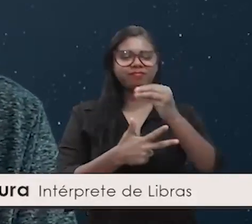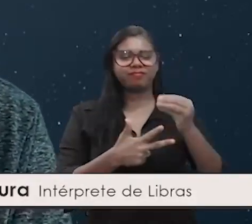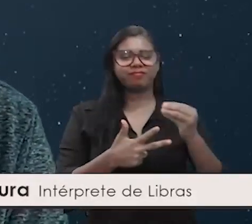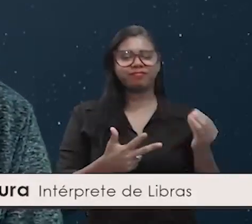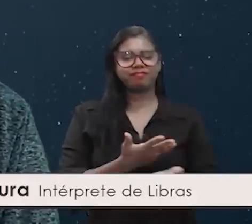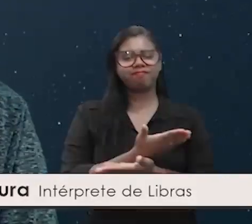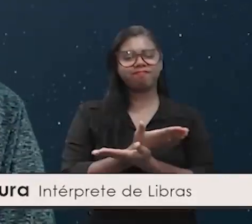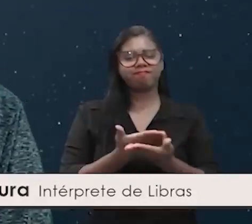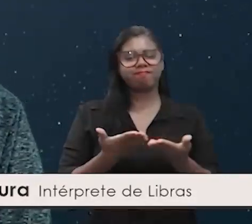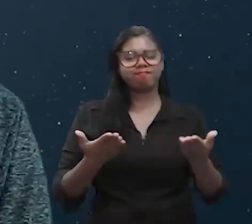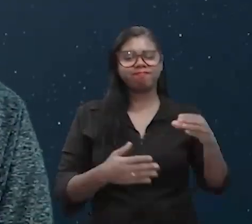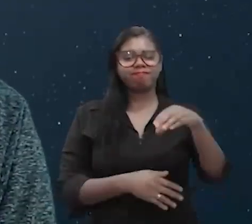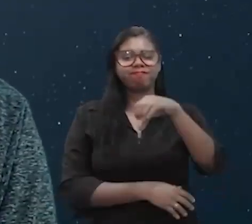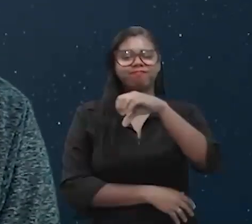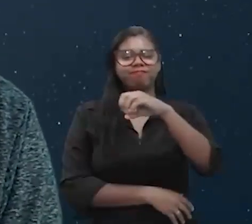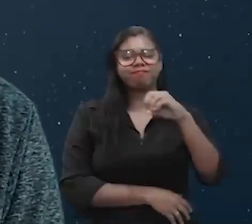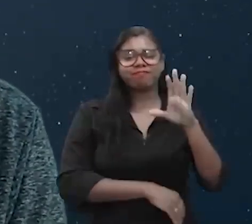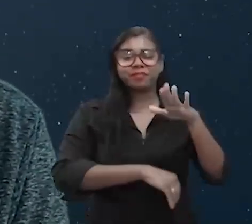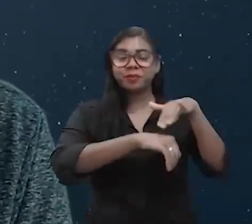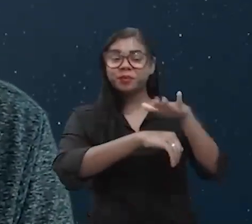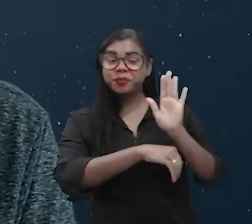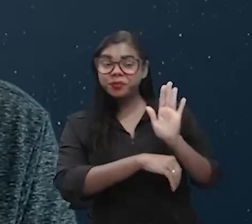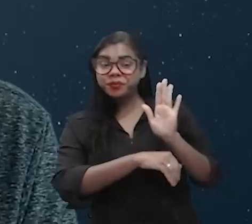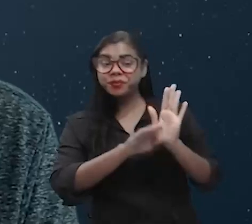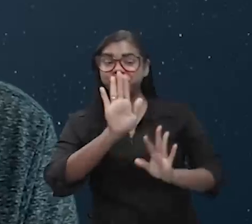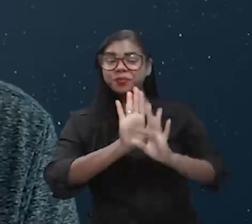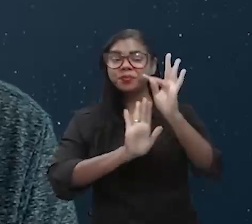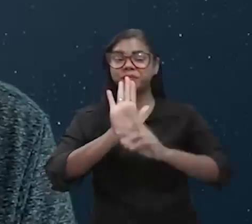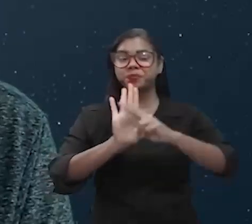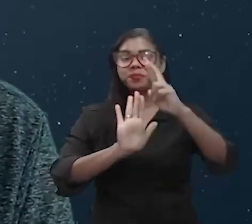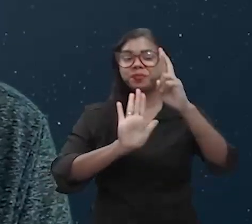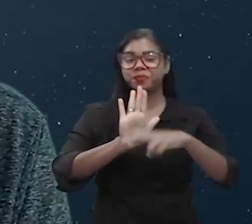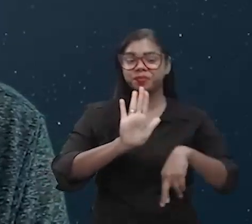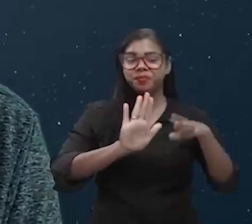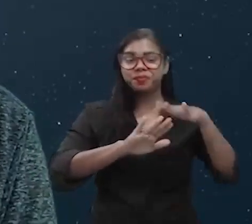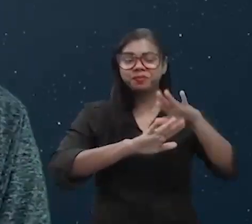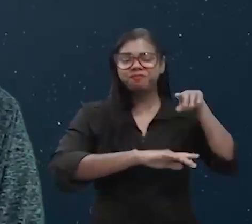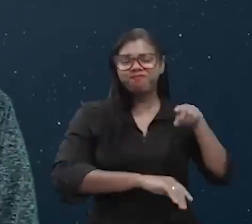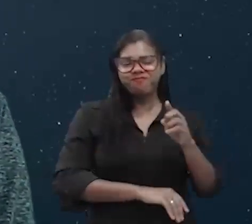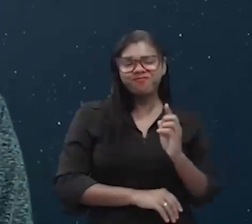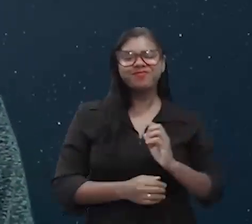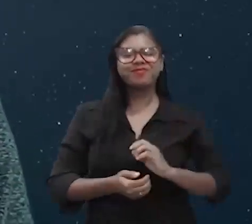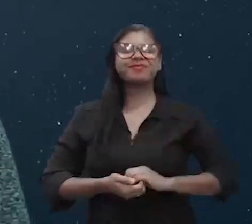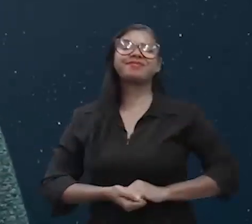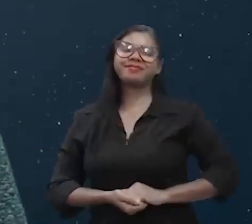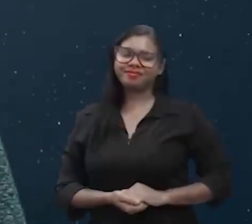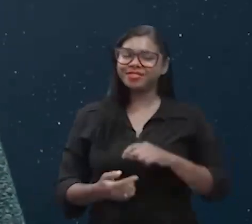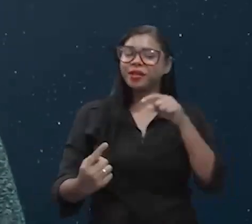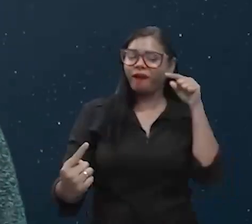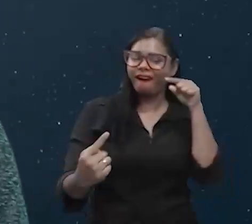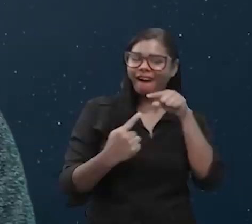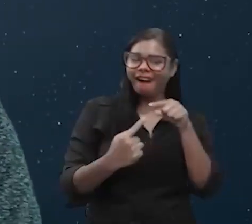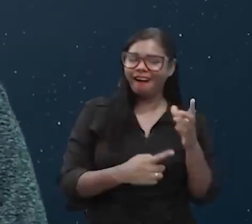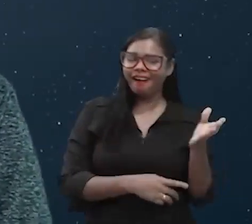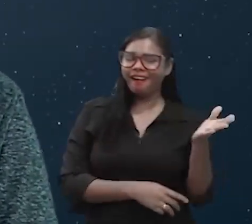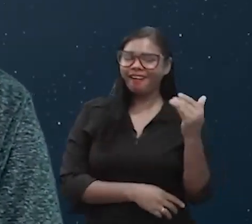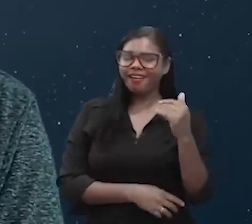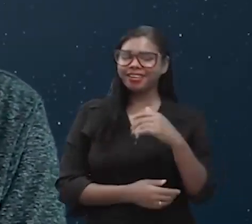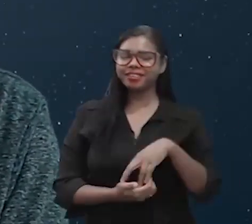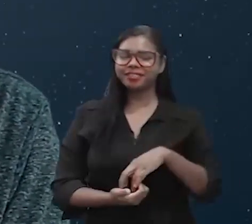900 mais. O limite é 1000, o objetivo é 1000, não é isso que a gente quer? Então vamos lá, vamos à luta.